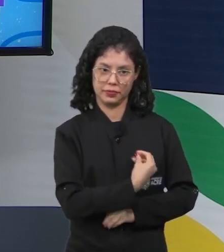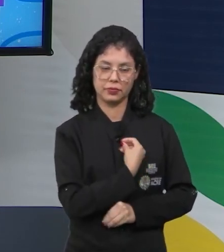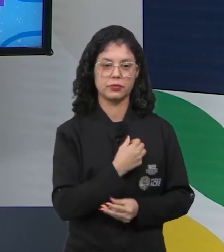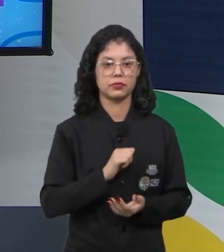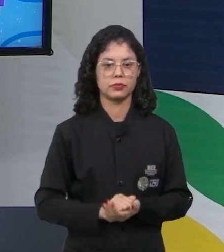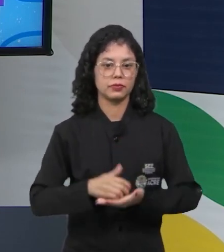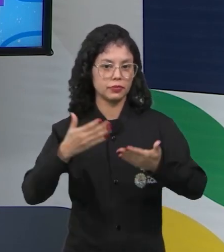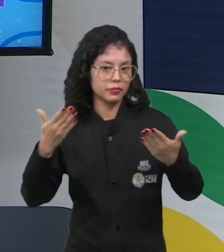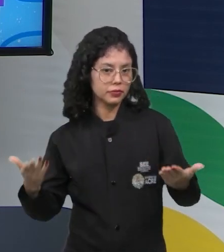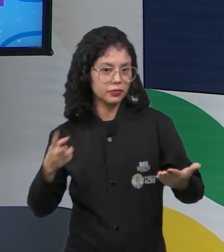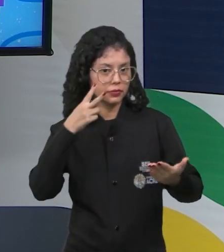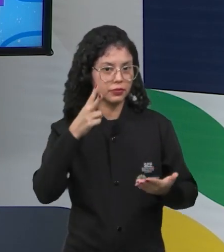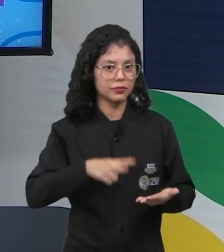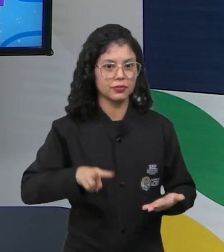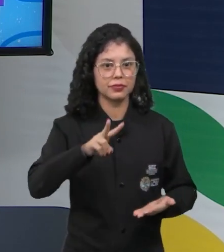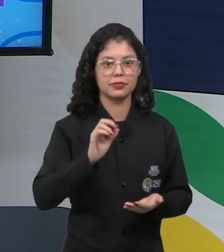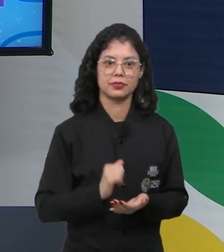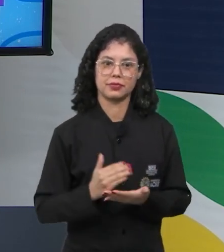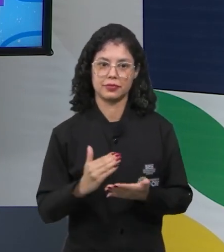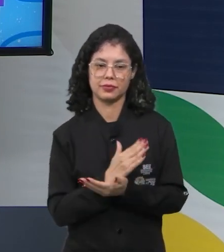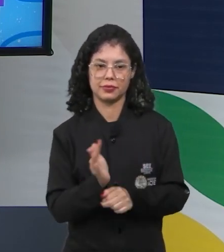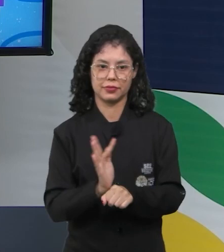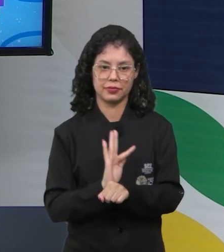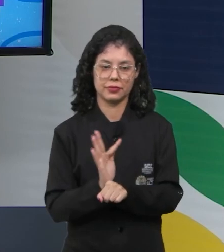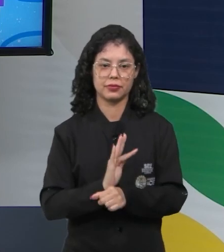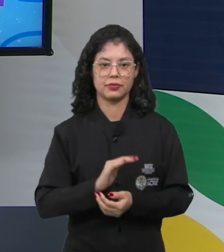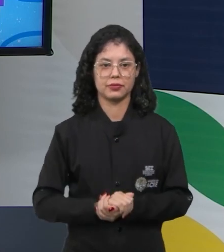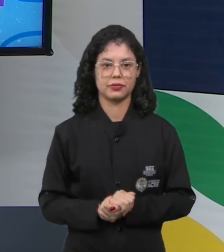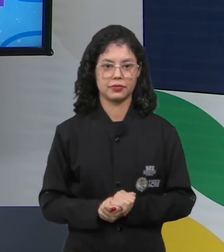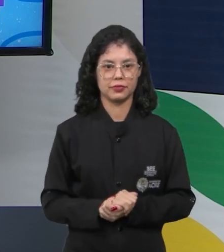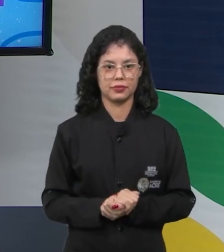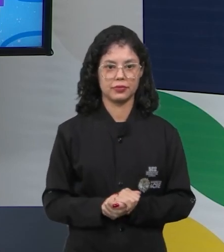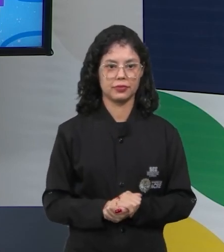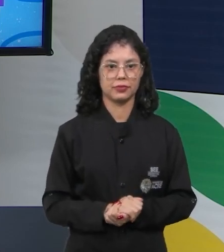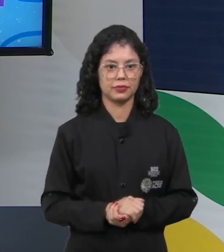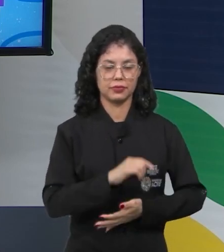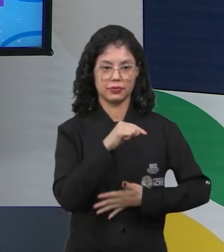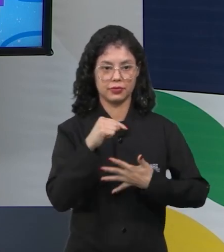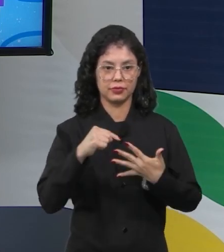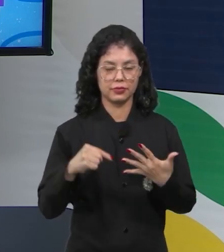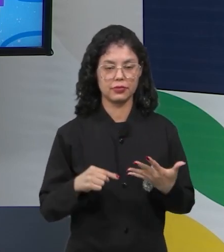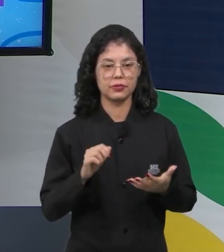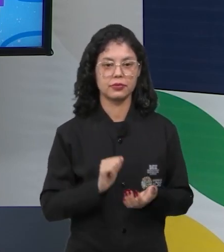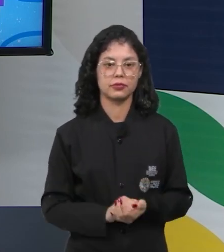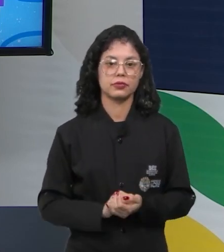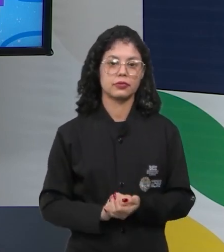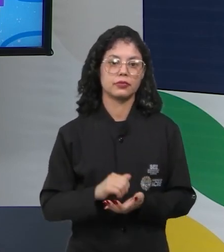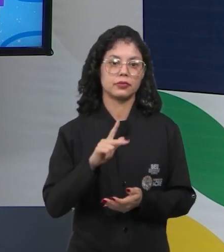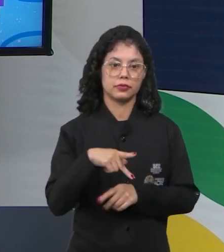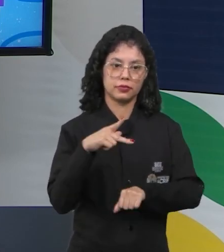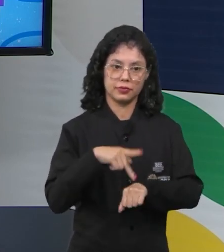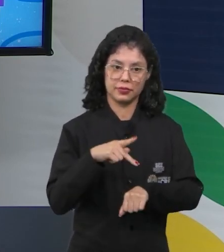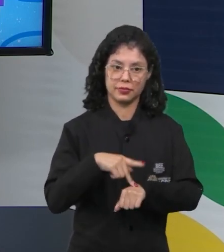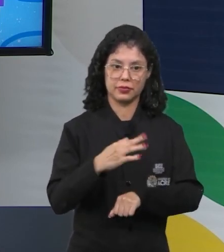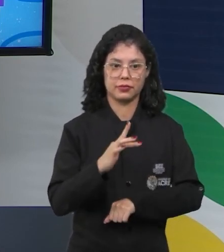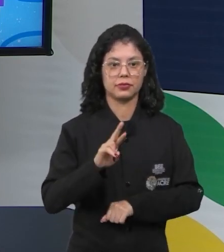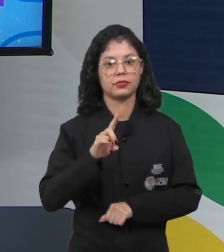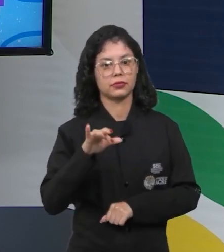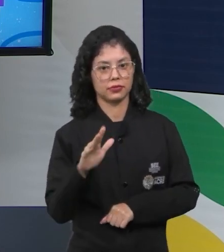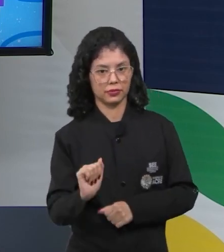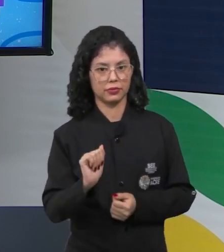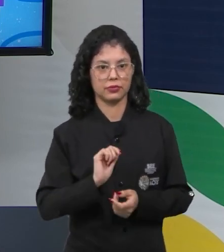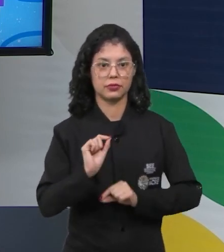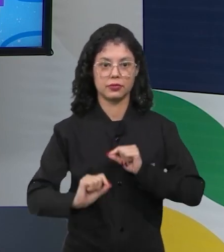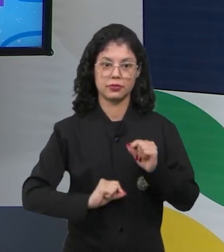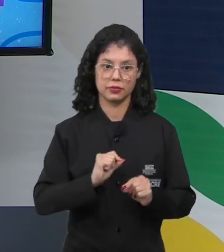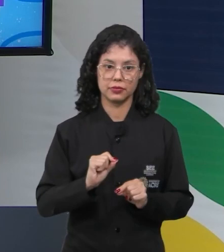né? Então, vocês já devem ter visto algum filme, alguma história, né, falando sobre esses elementos, né? Então, a pedra filosofal, gente, nada mais